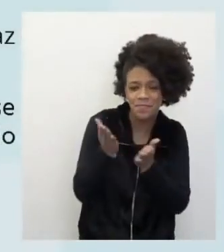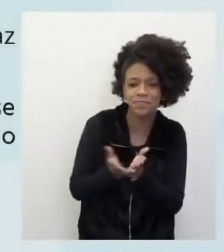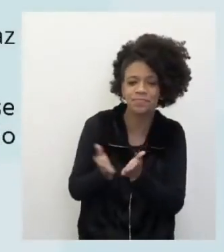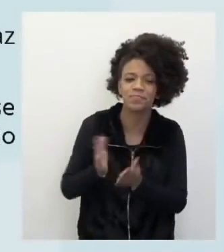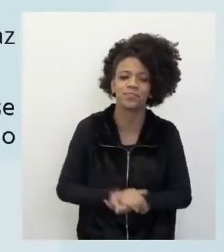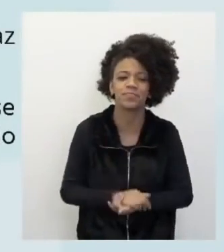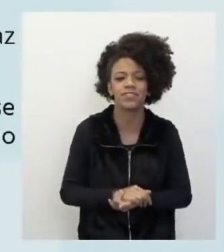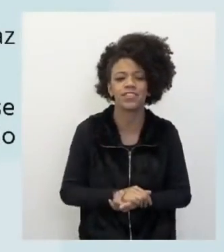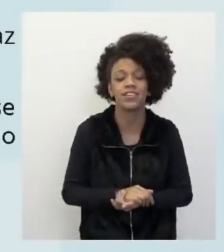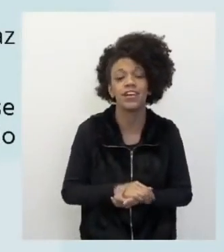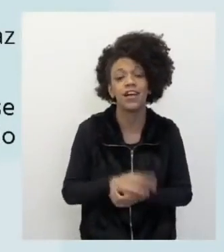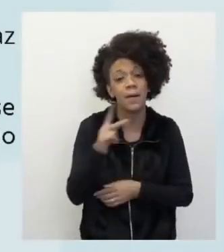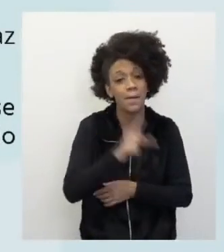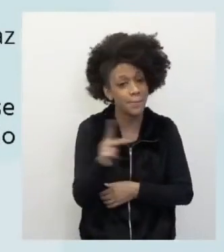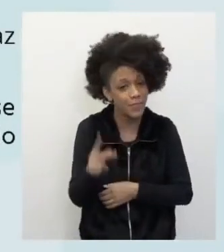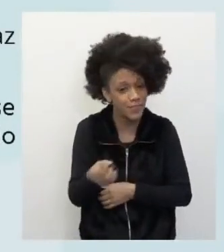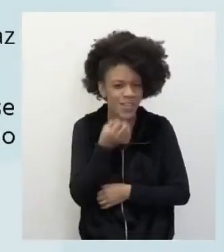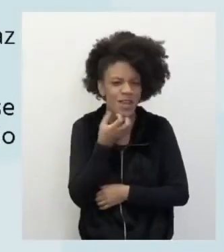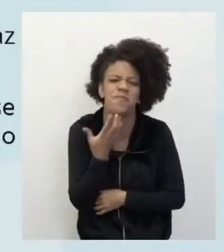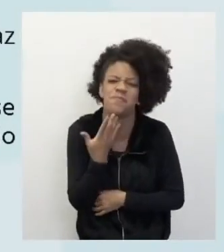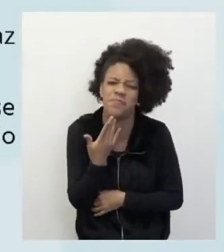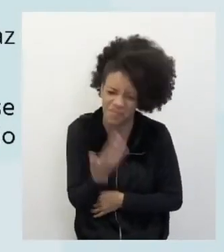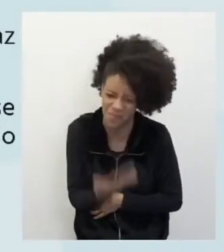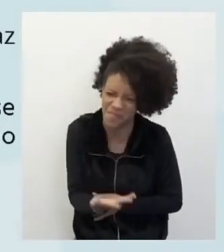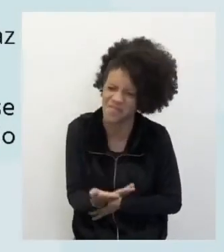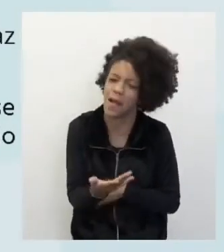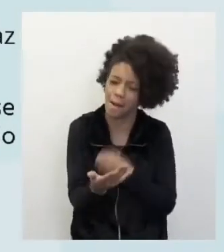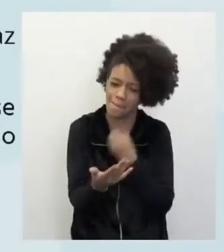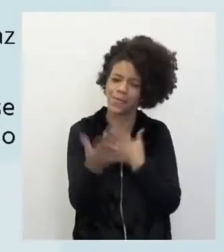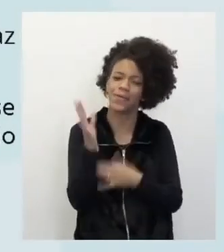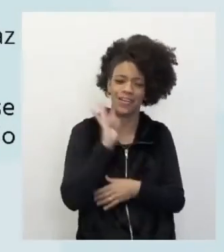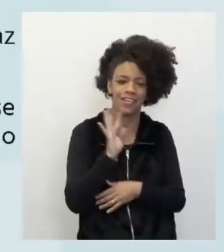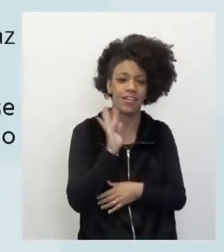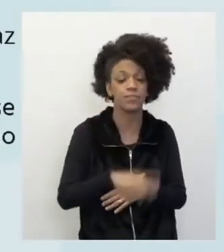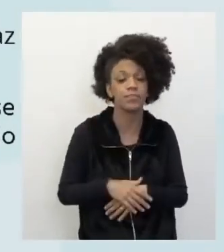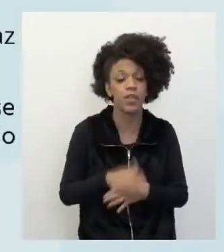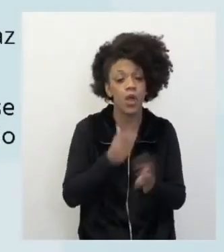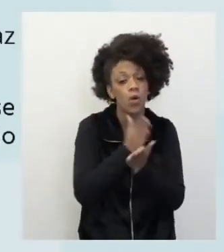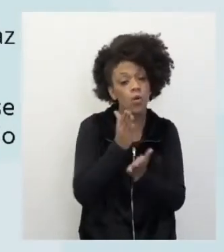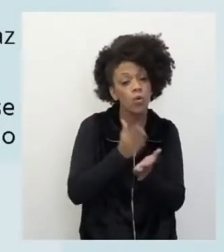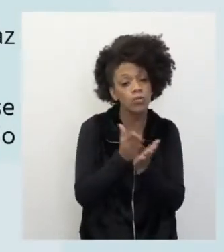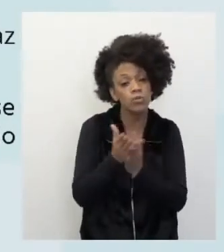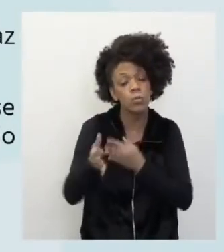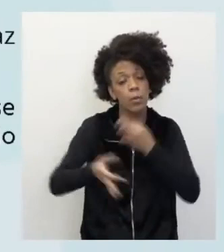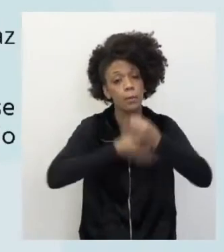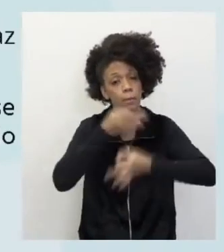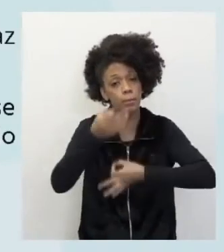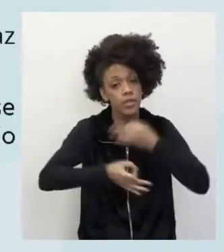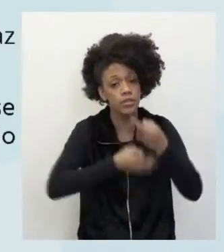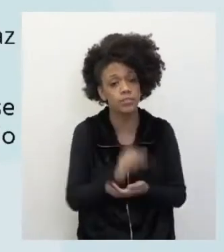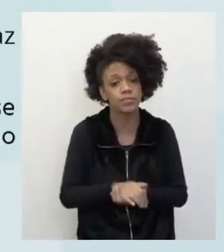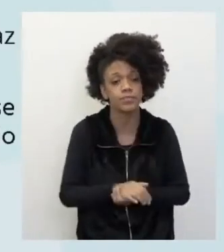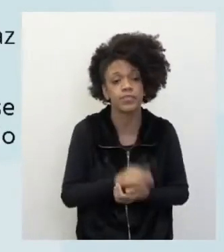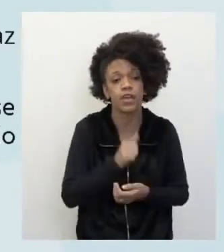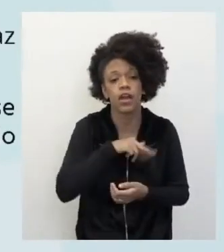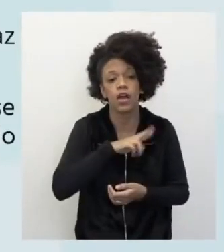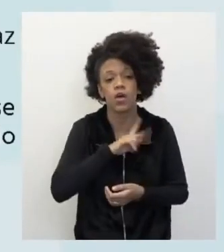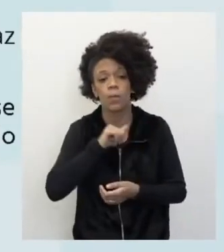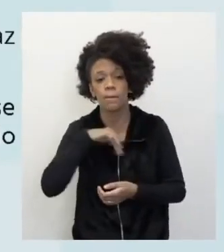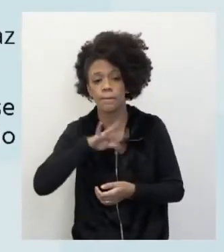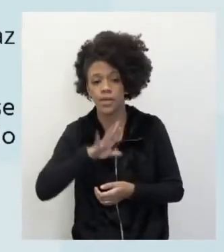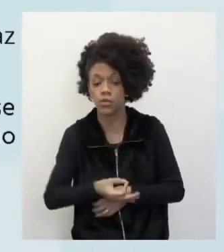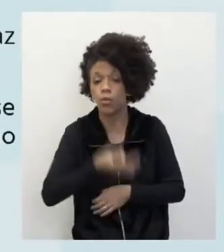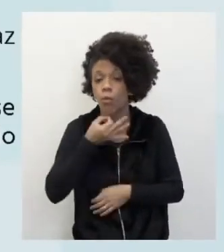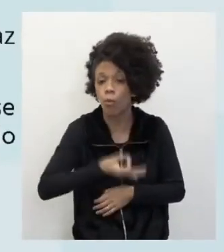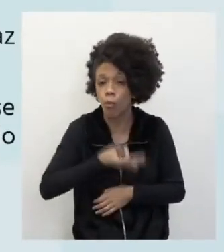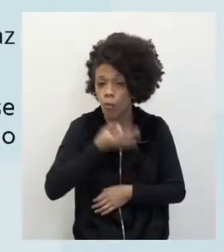defendam. Ser professor é muito bom. É muito bom, é muito legal, eu gosto, é bem legal. Os caminhos da argumentação. Gente, argumentar é o raciocínio que